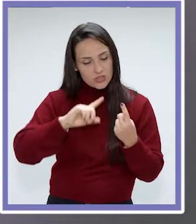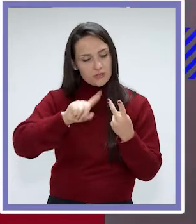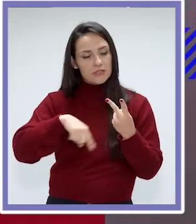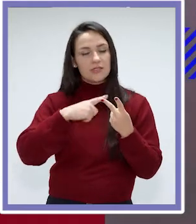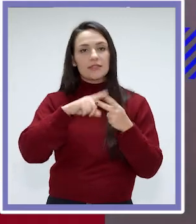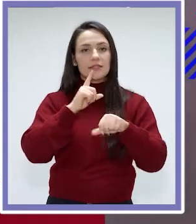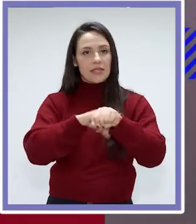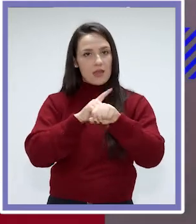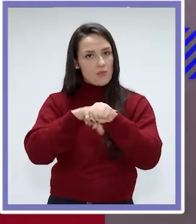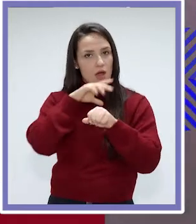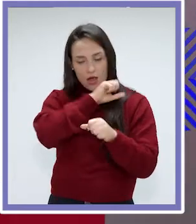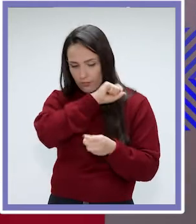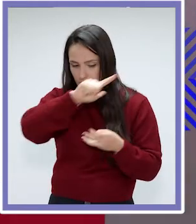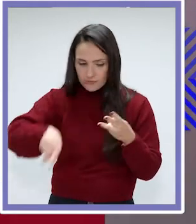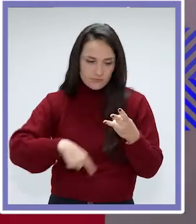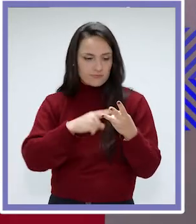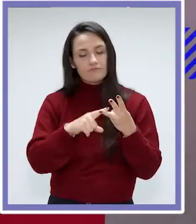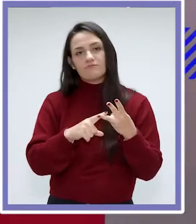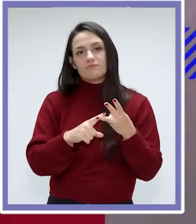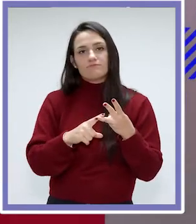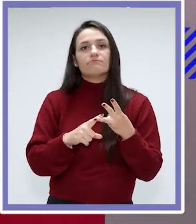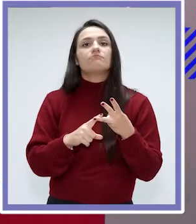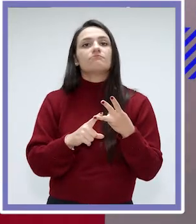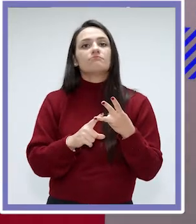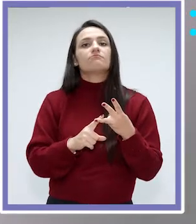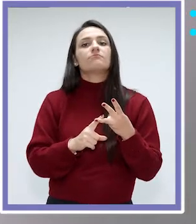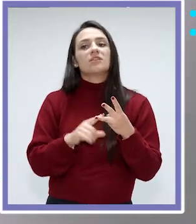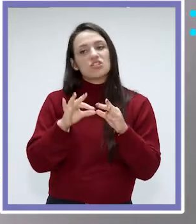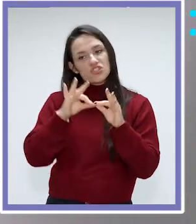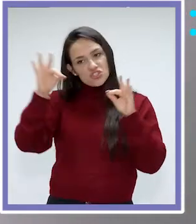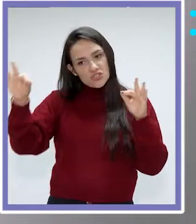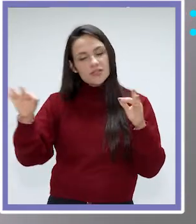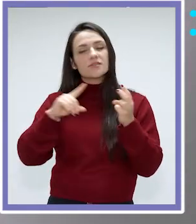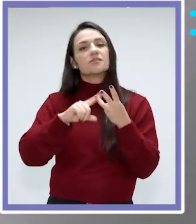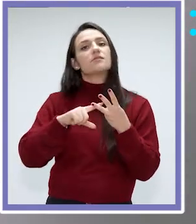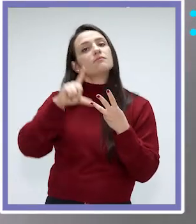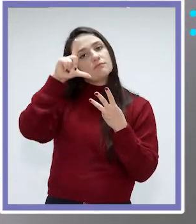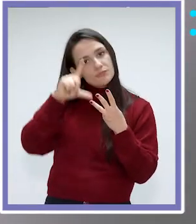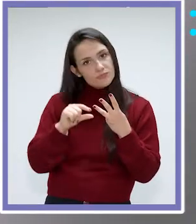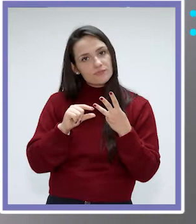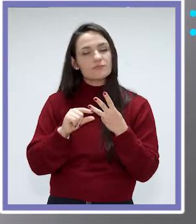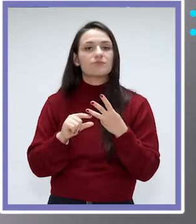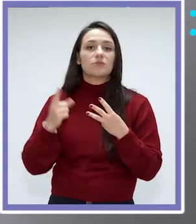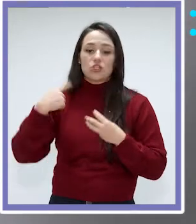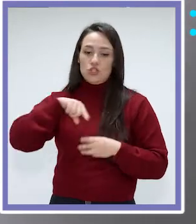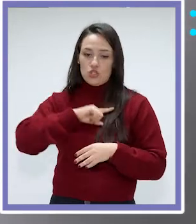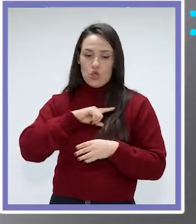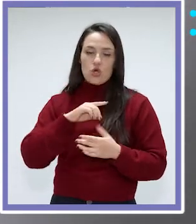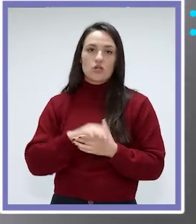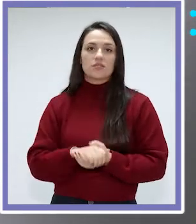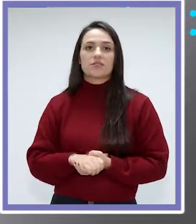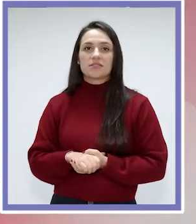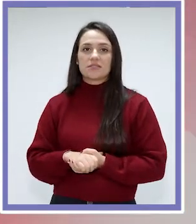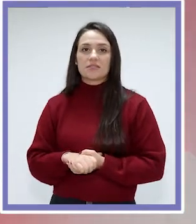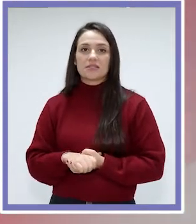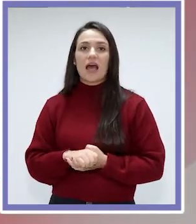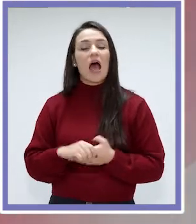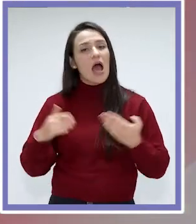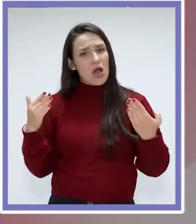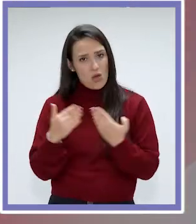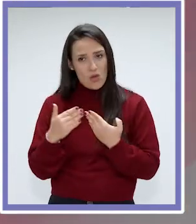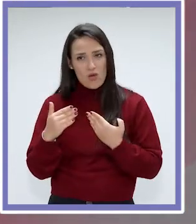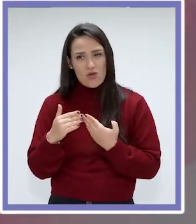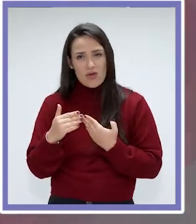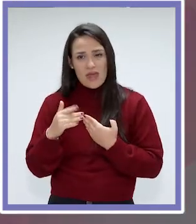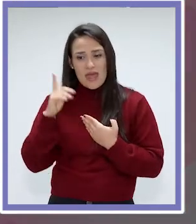tempo, e também a gente deixa de ser o fim da linha, digamos assim, quando chega em Porto Murtinho, que não consegue mais escoar